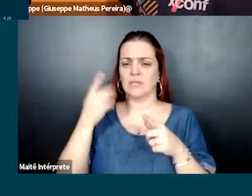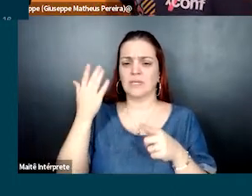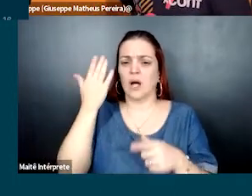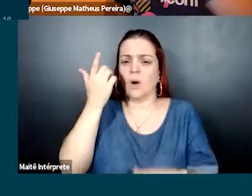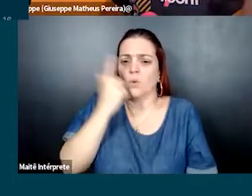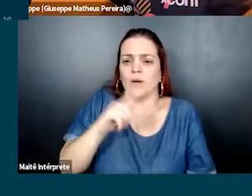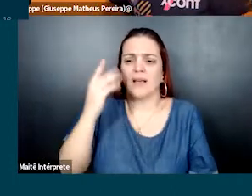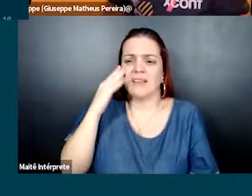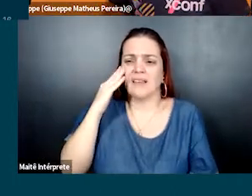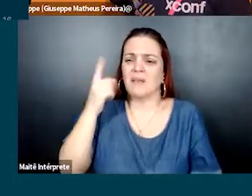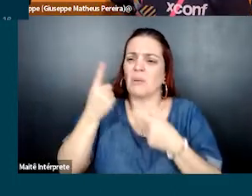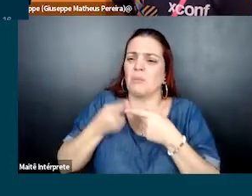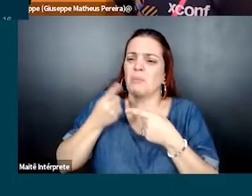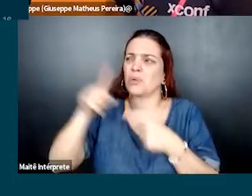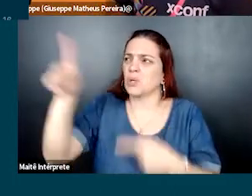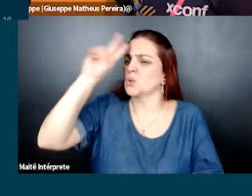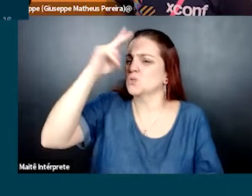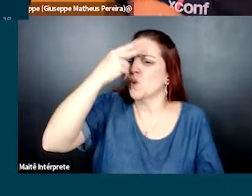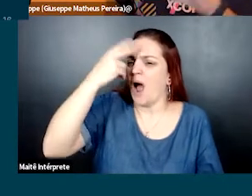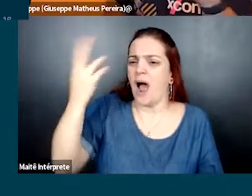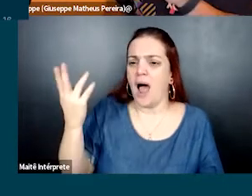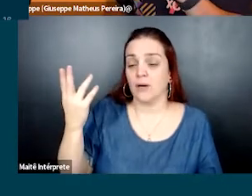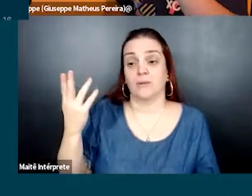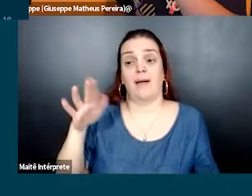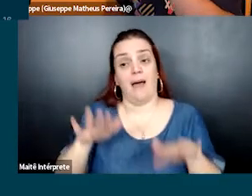back-end faz dentro de uma jornada do usuário,